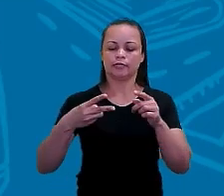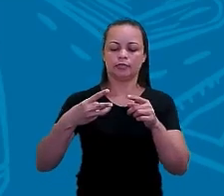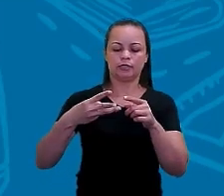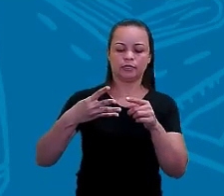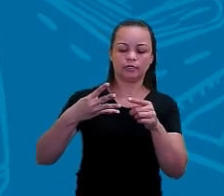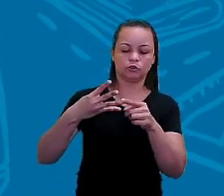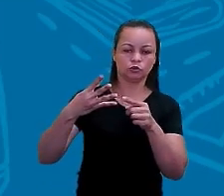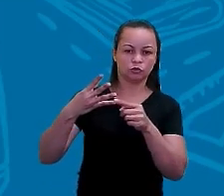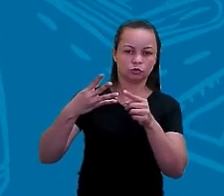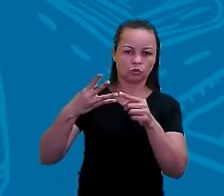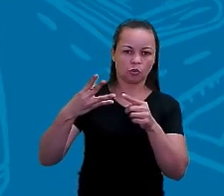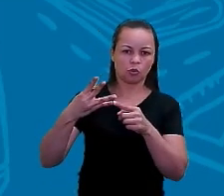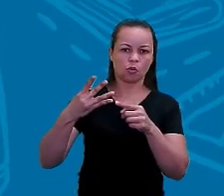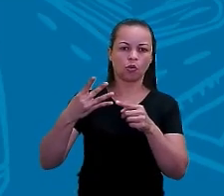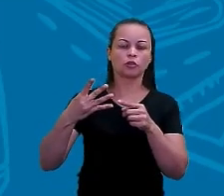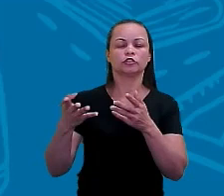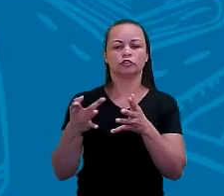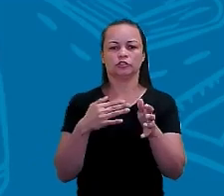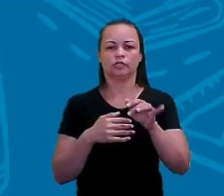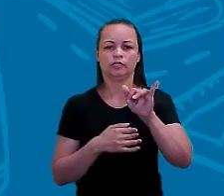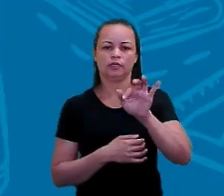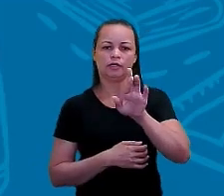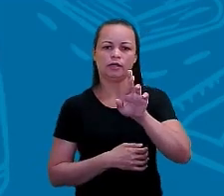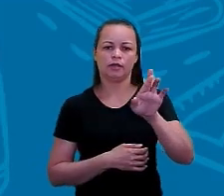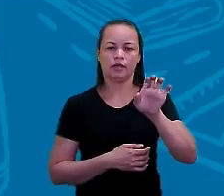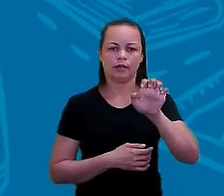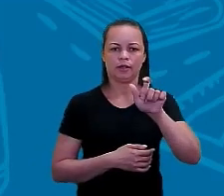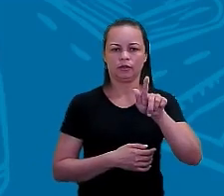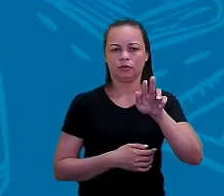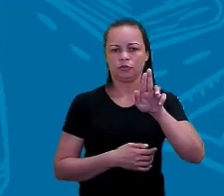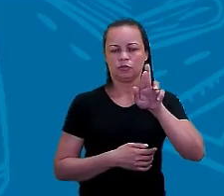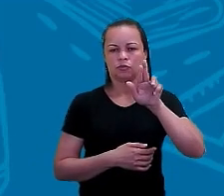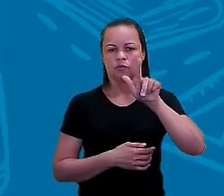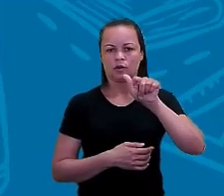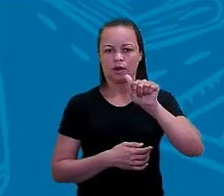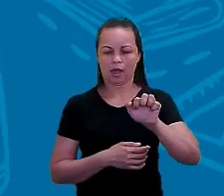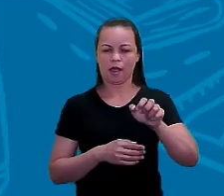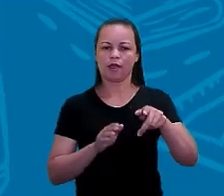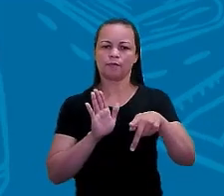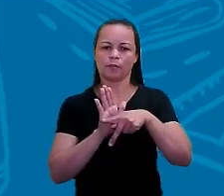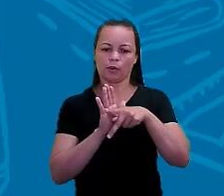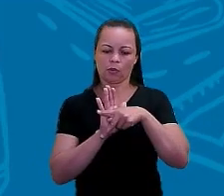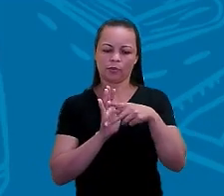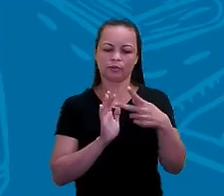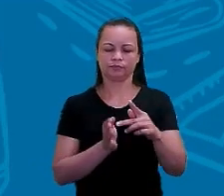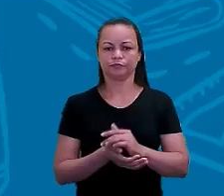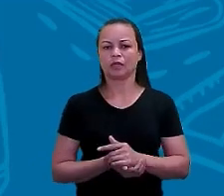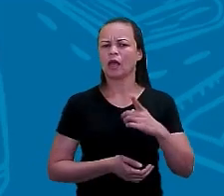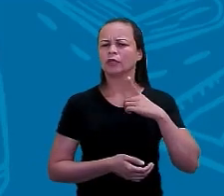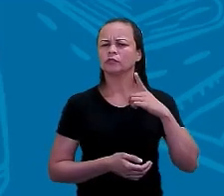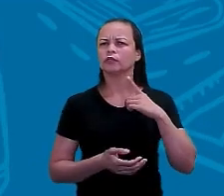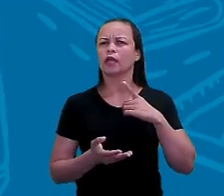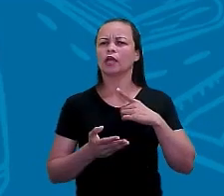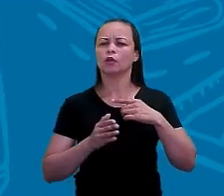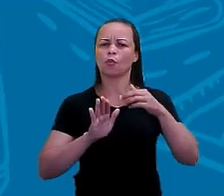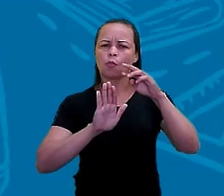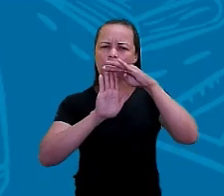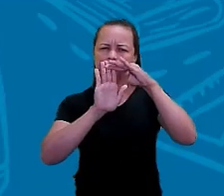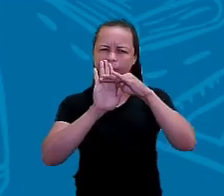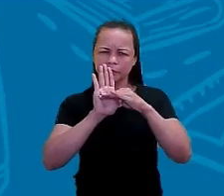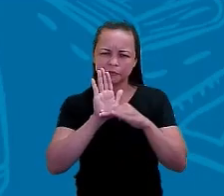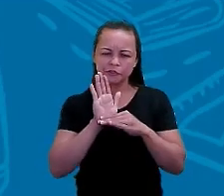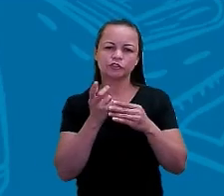que eu vou diferenciar? O irregular, forma própria. Tem uma listinha que eu vou disponibilizar lá no canal do YouTube para você